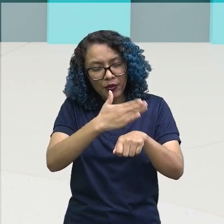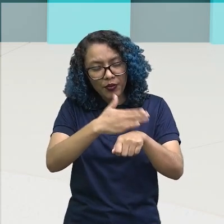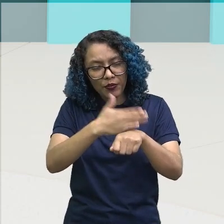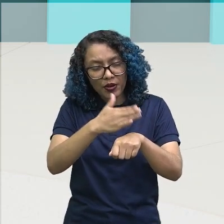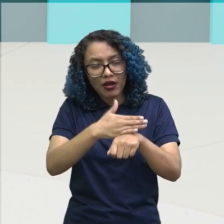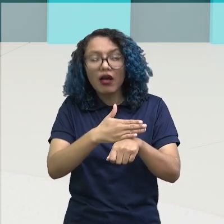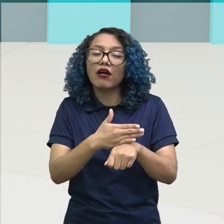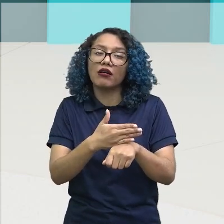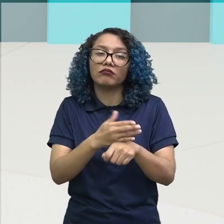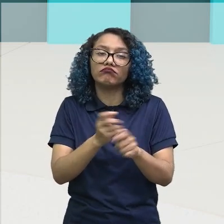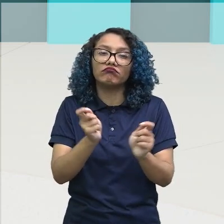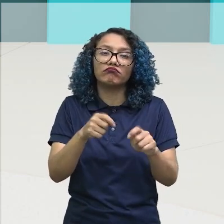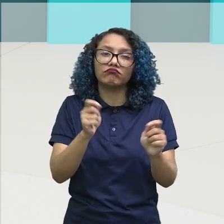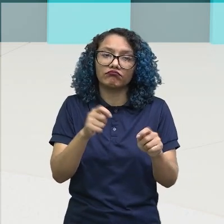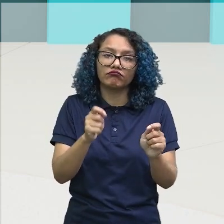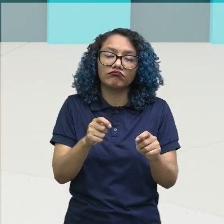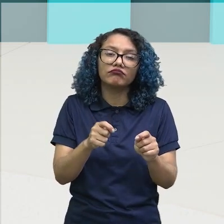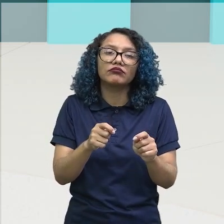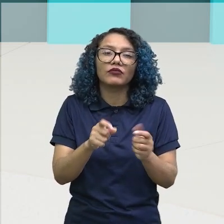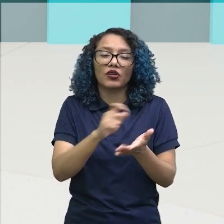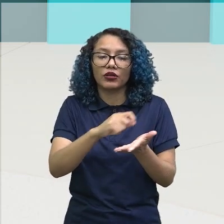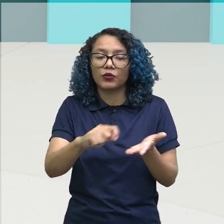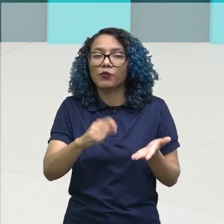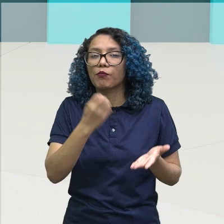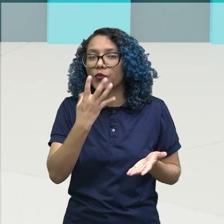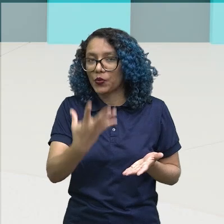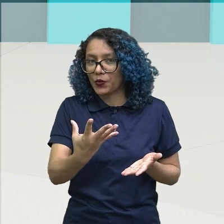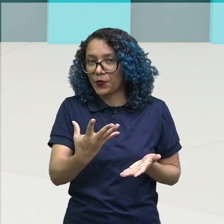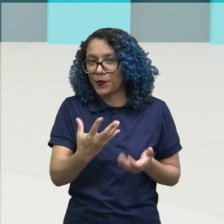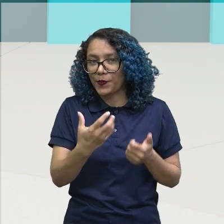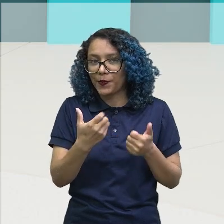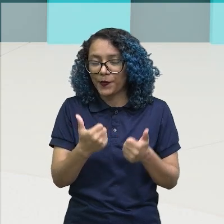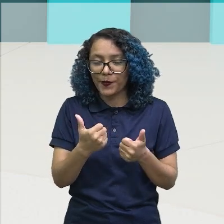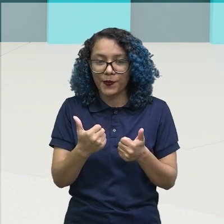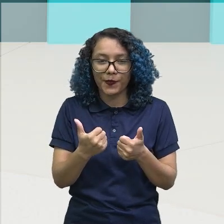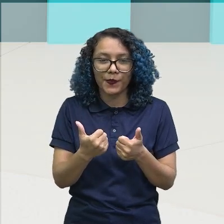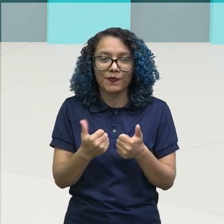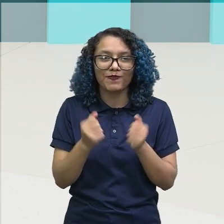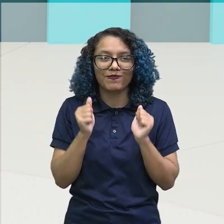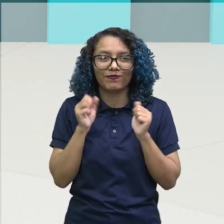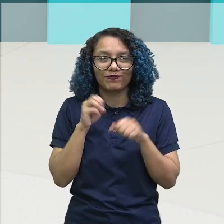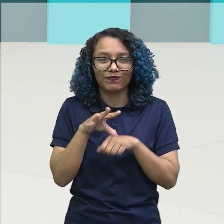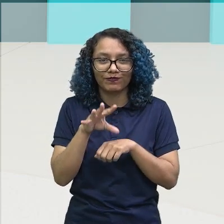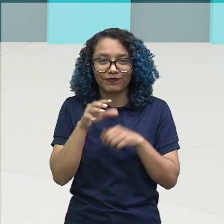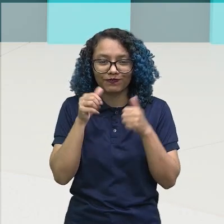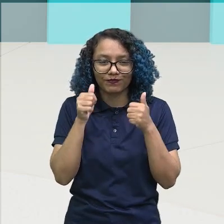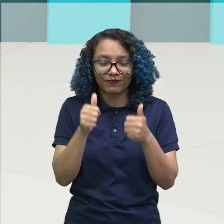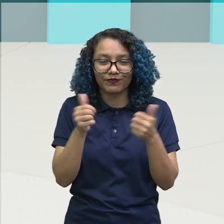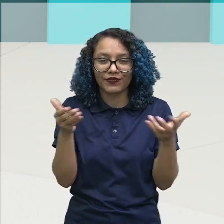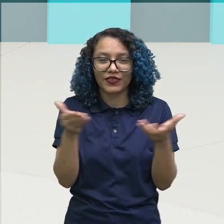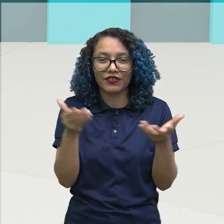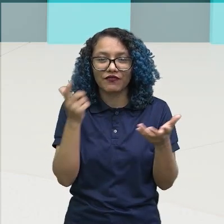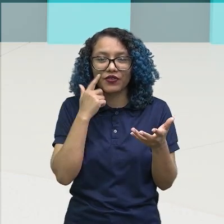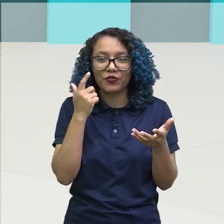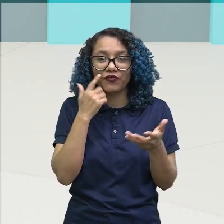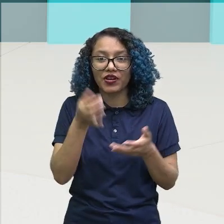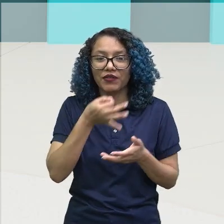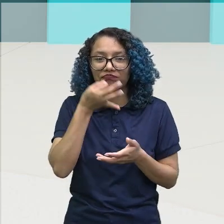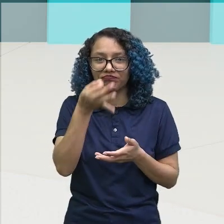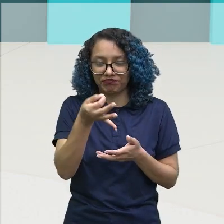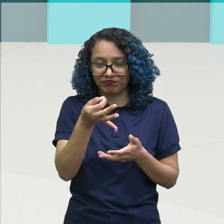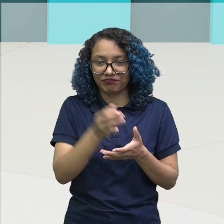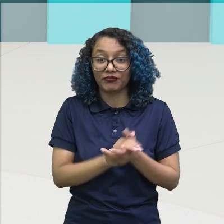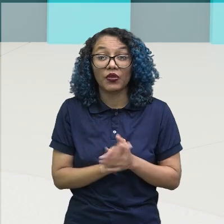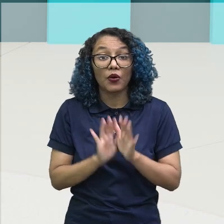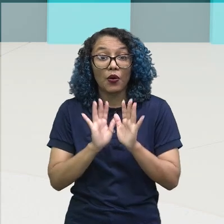desse aperfeiçoamento, que você se torna um bom escritor. Ok? Recado dado agora, claro, vamos observar a argumentação. Perceba que no